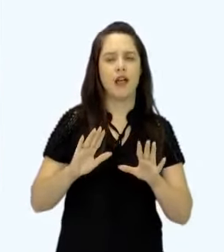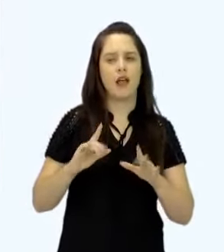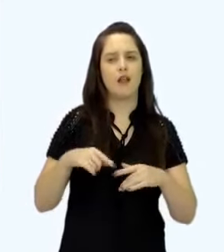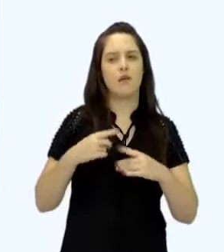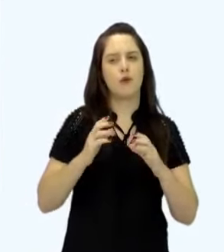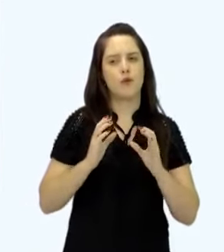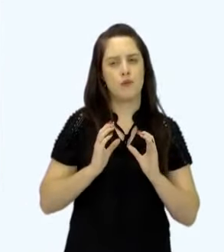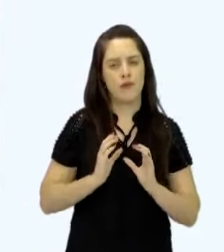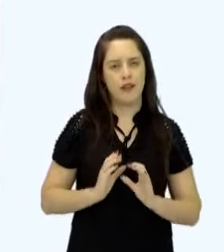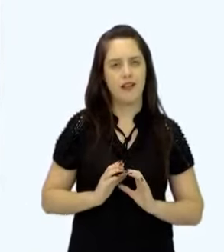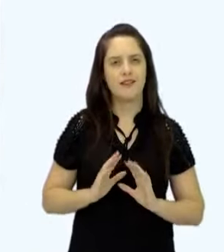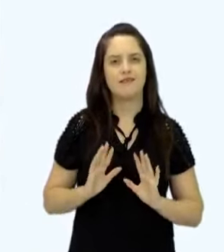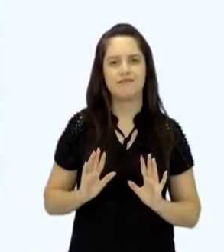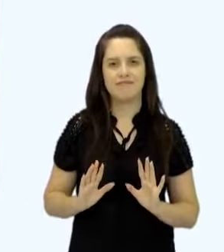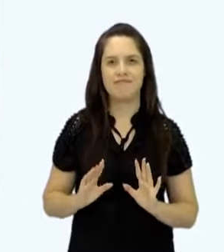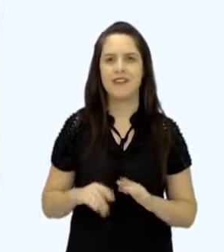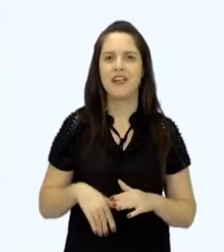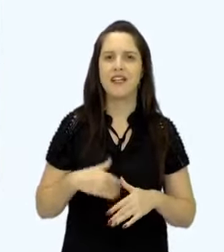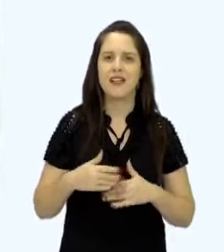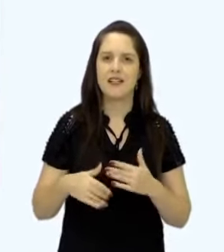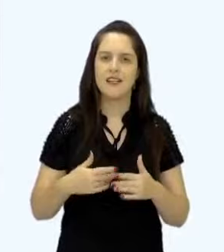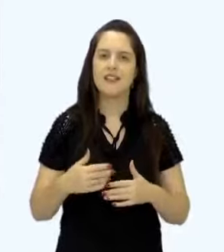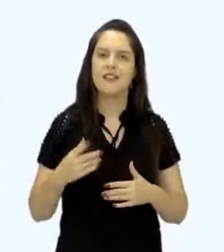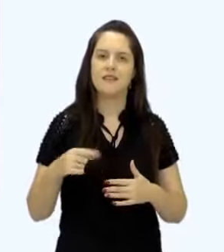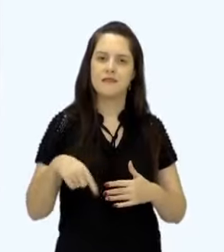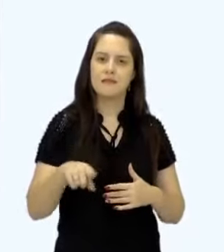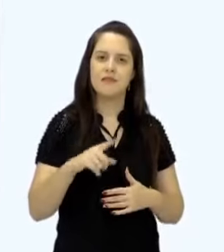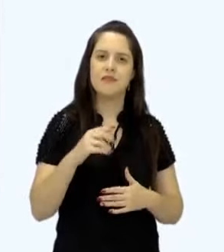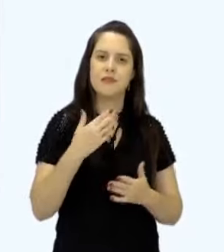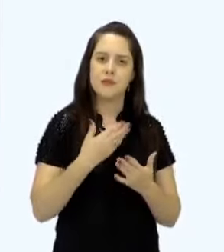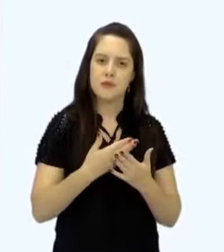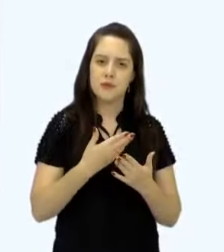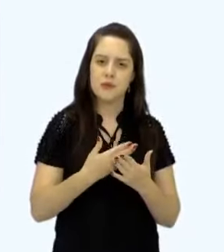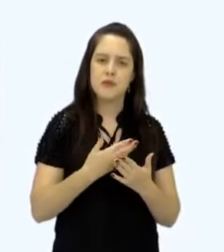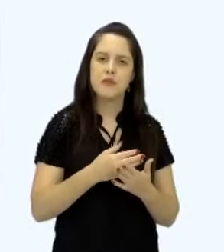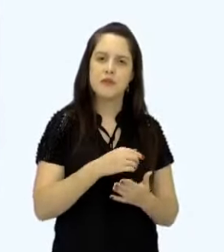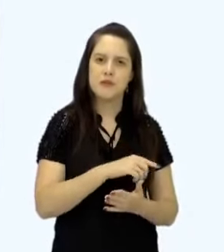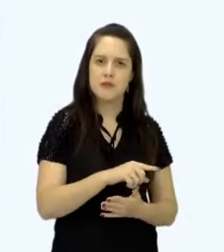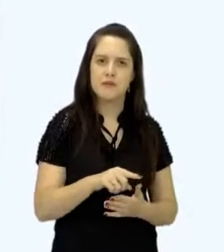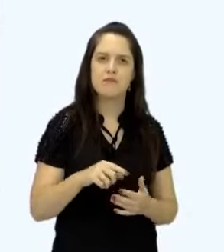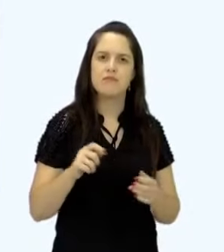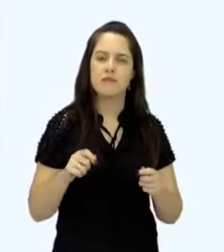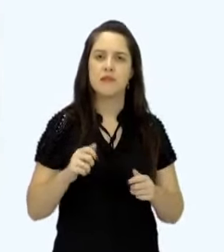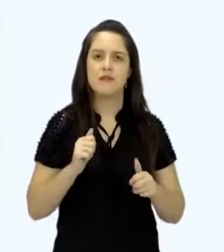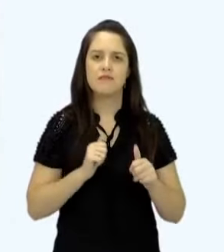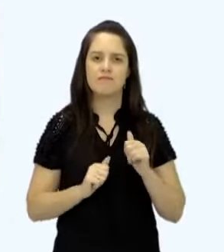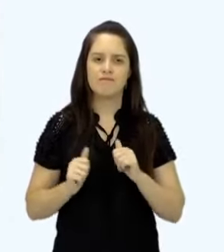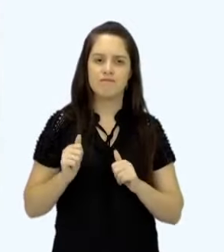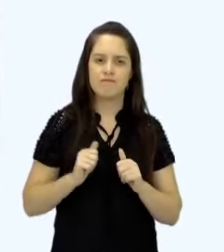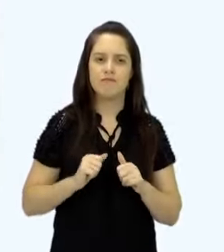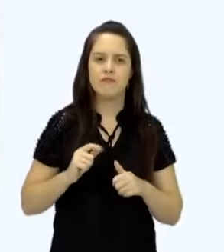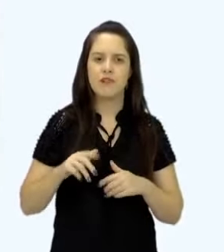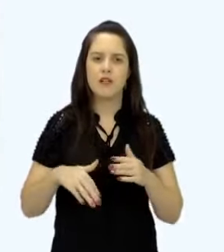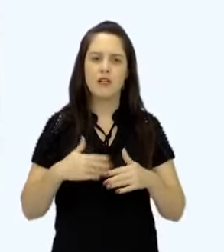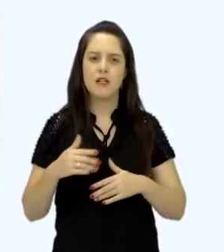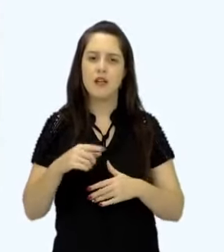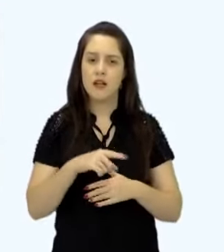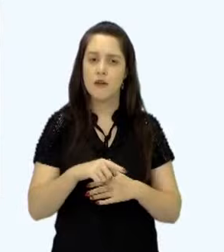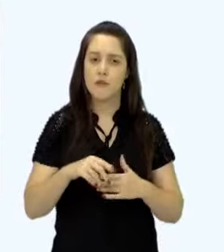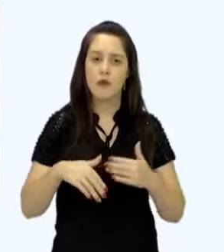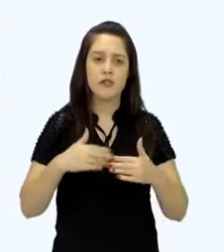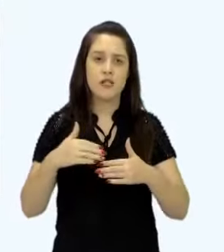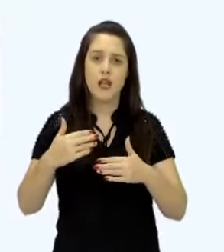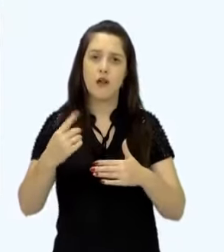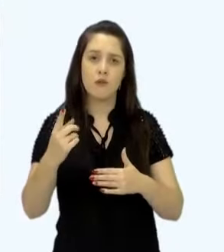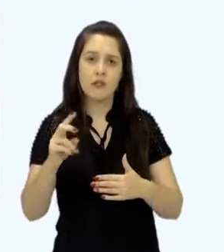em 93. 94, ela vai tomando umas certas atitudes mais audaciosas. E aí em 95, que ela vai fazer 15 anos